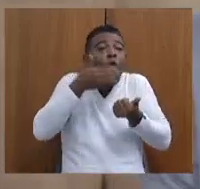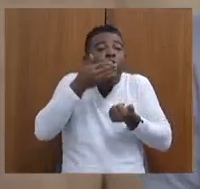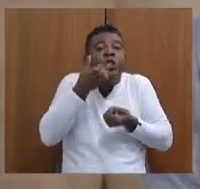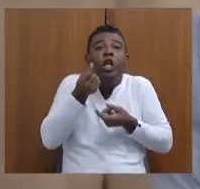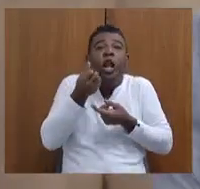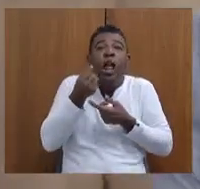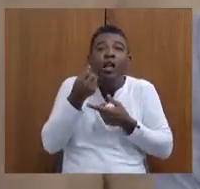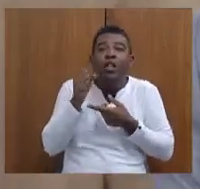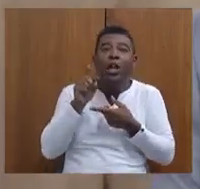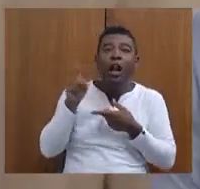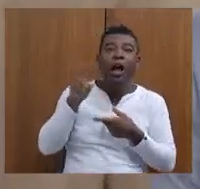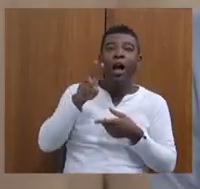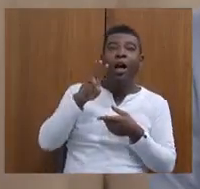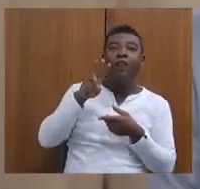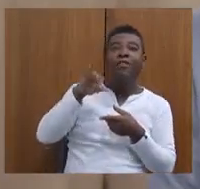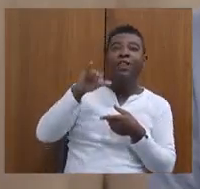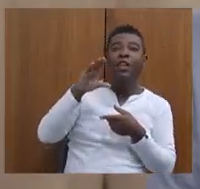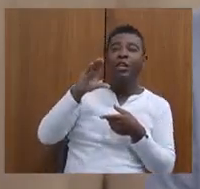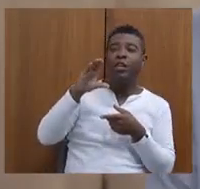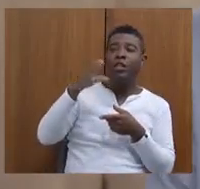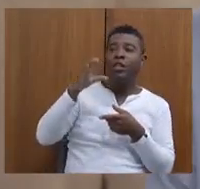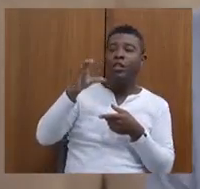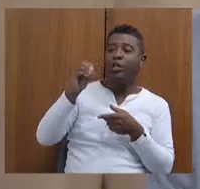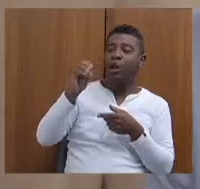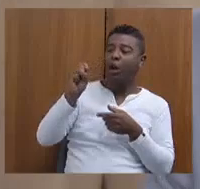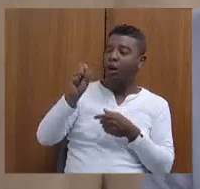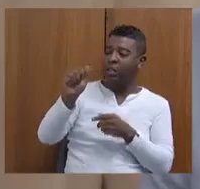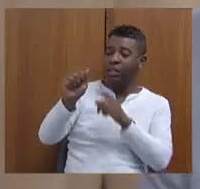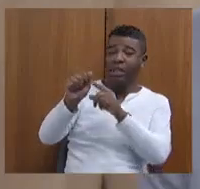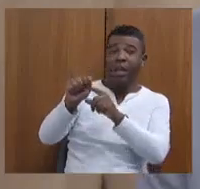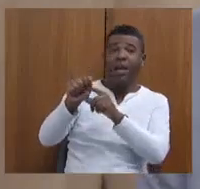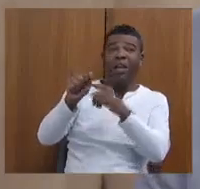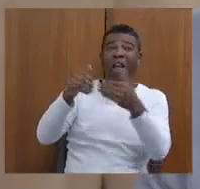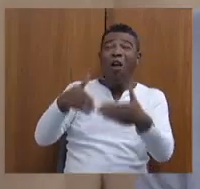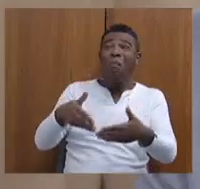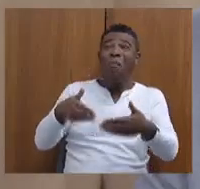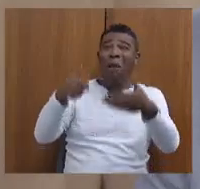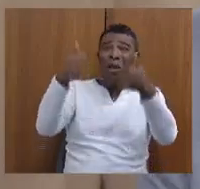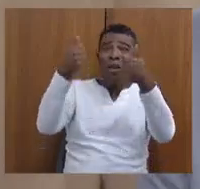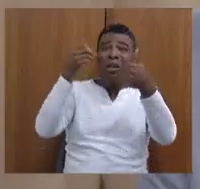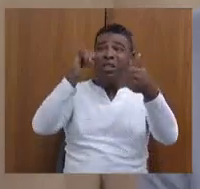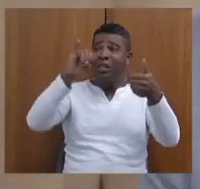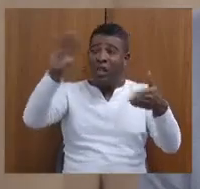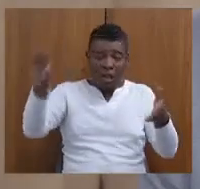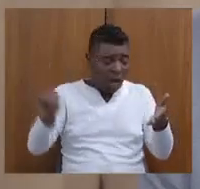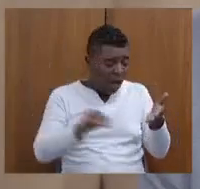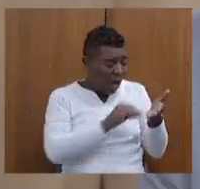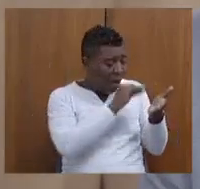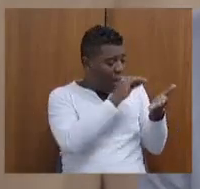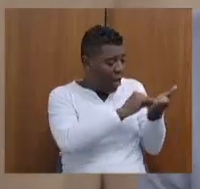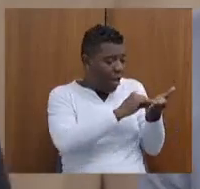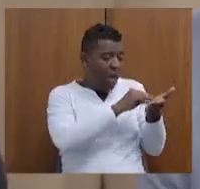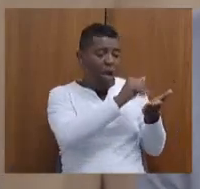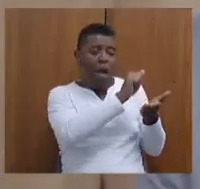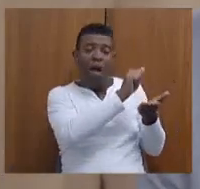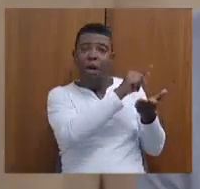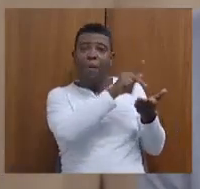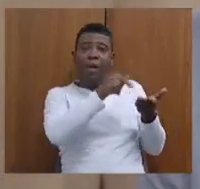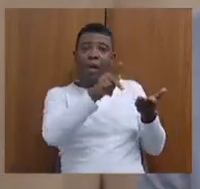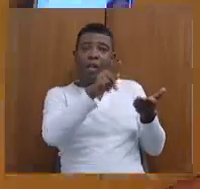mas essa pessoa Coloca nesse aplicativo produz o doce de leite nesse momento Presidente